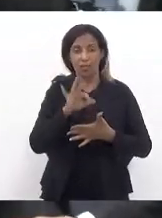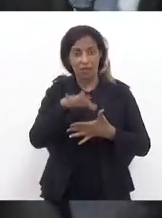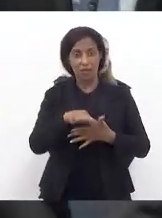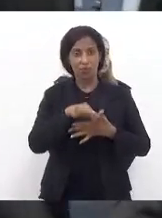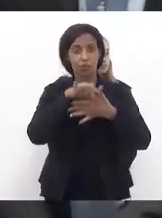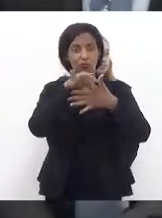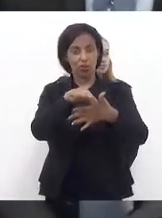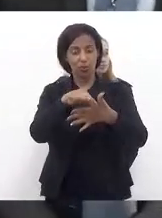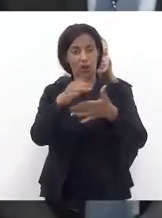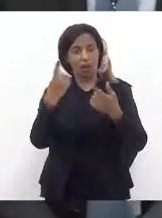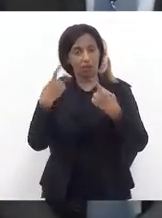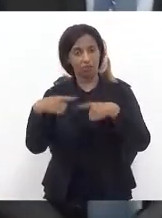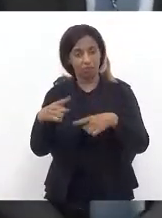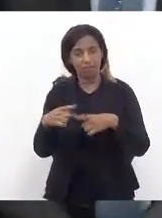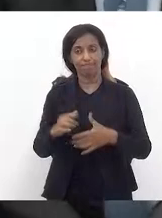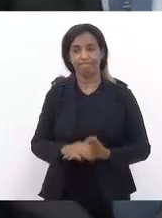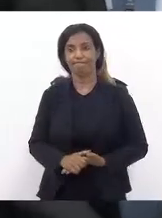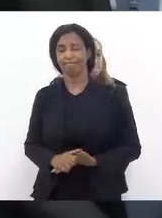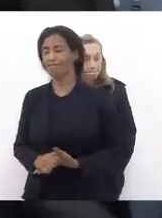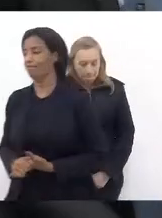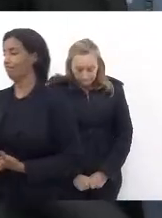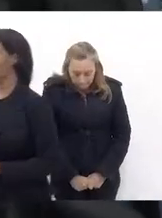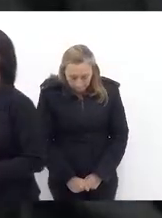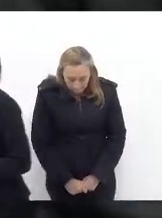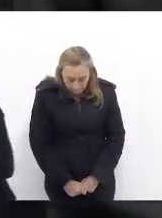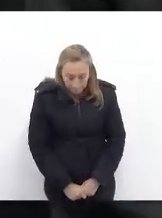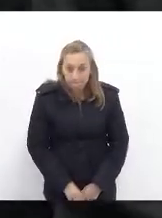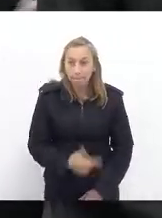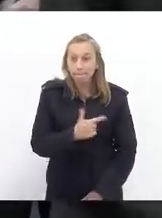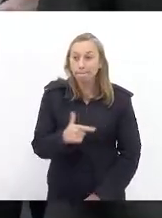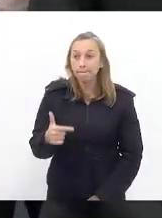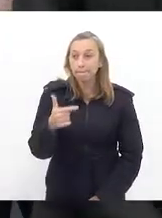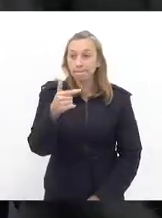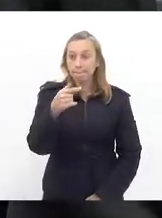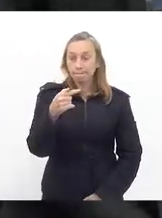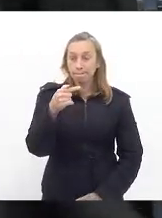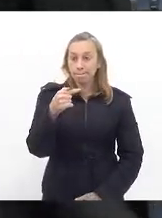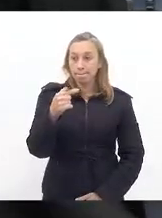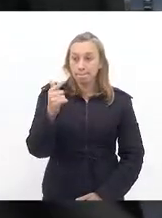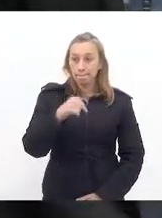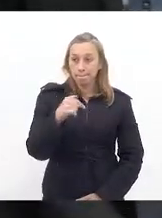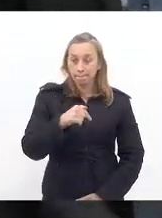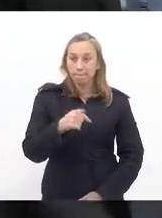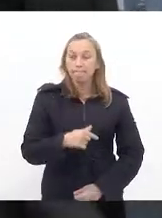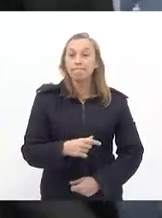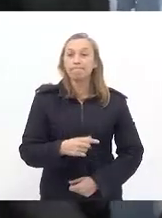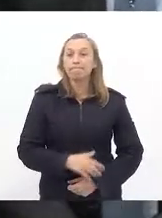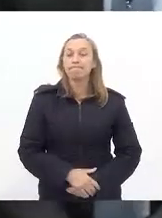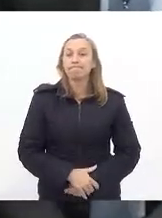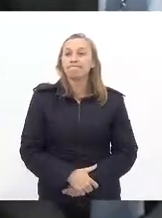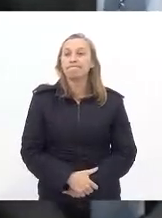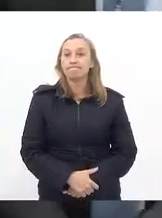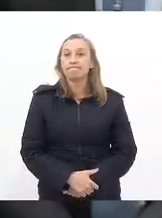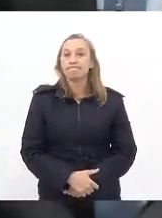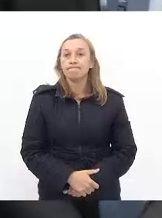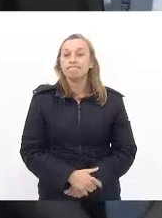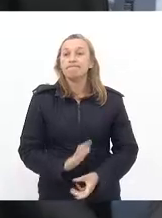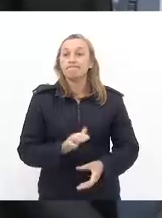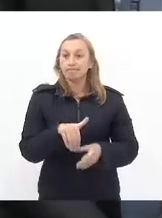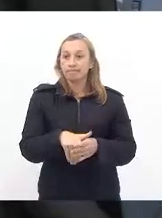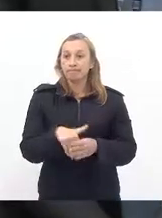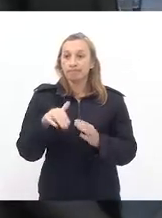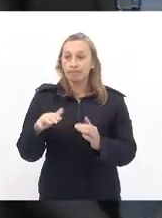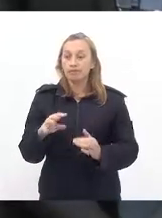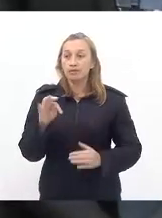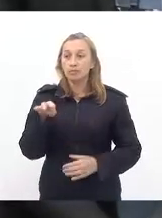titular abre divergência e não tiver os sete suplentes os sete titulares votos